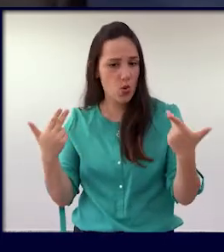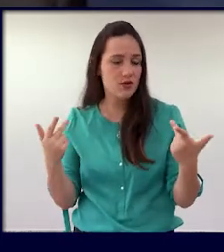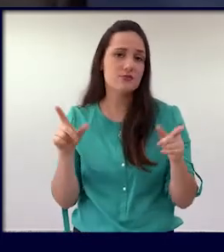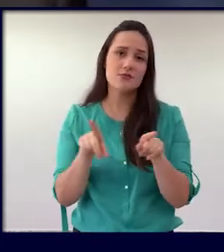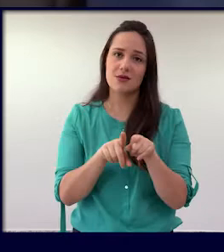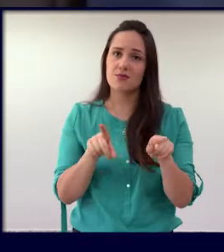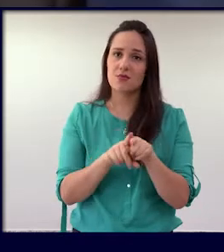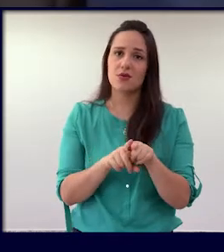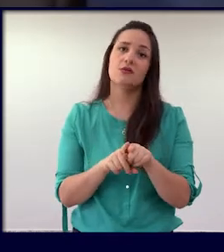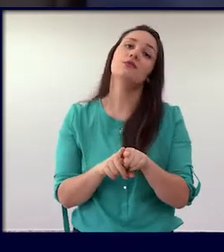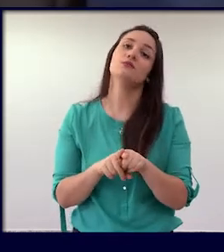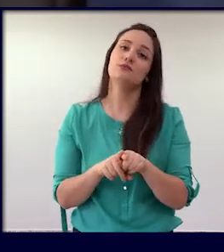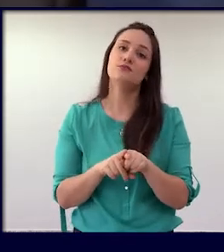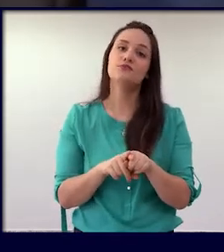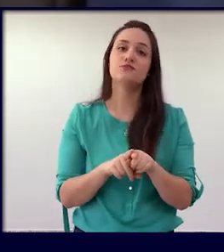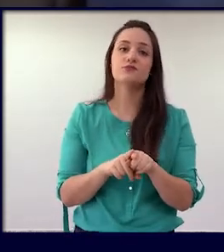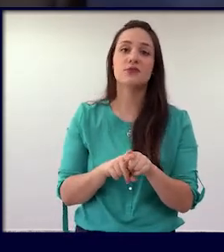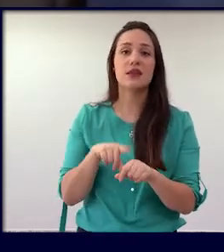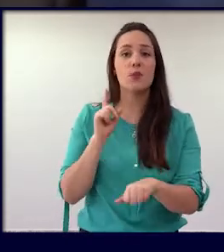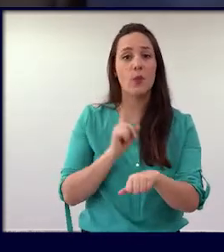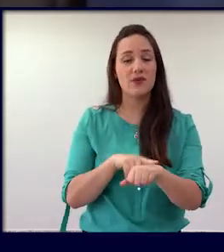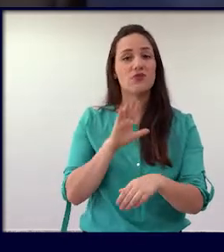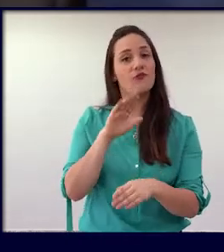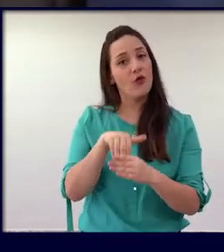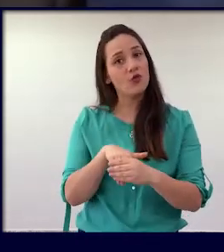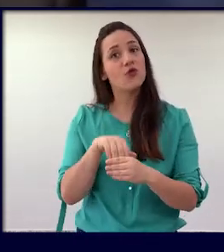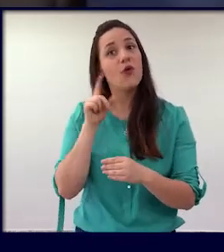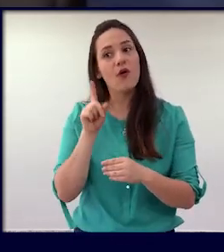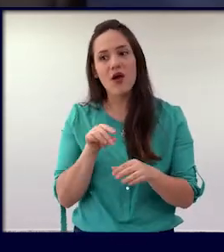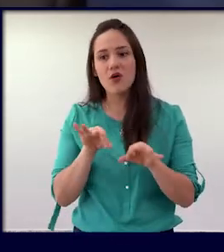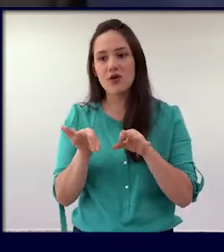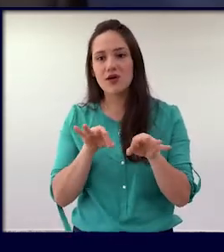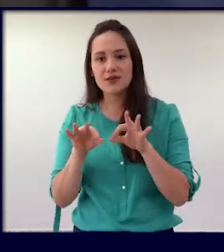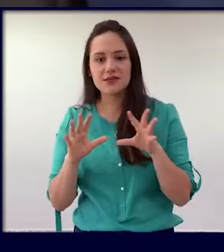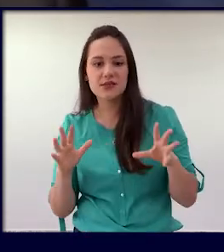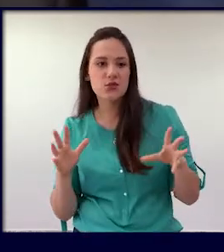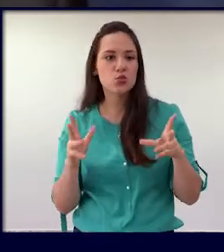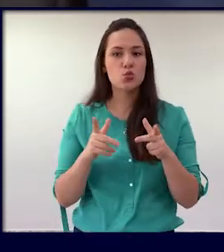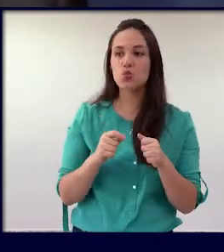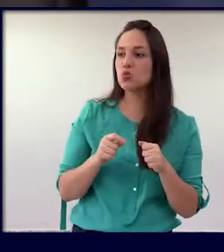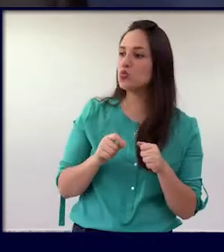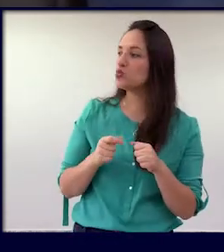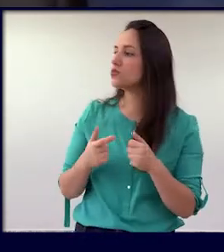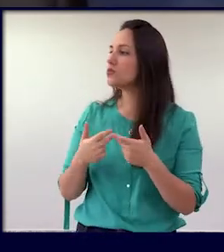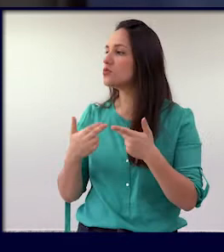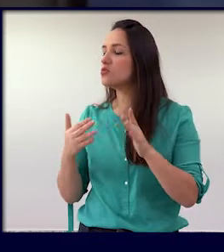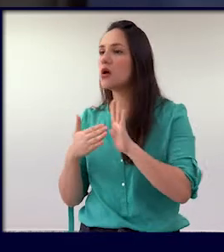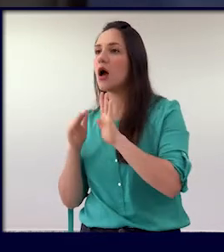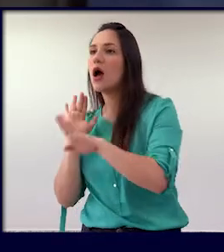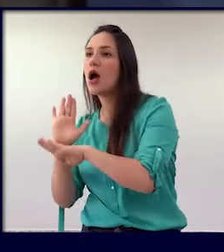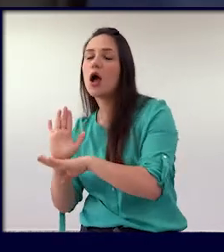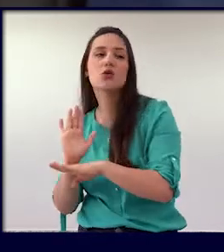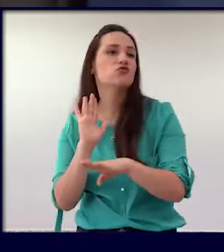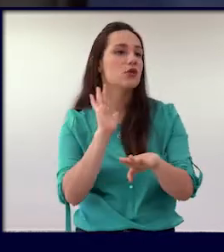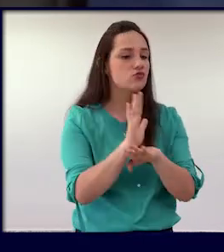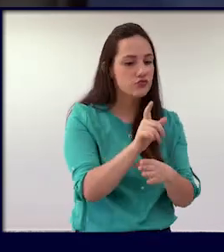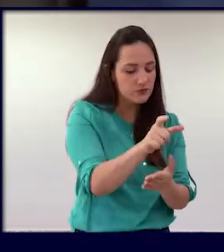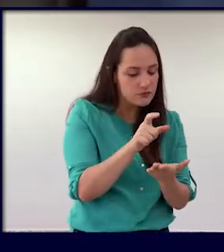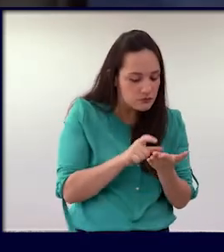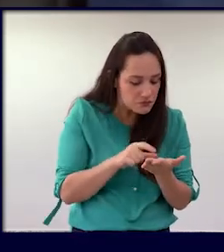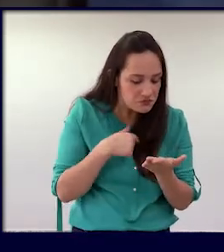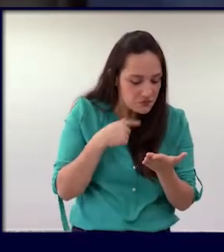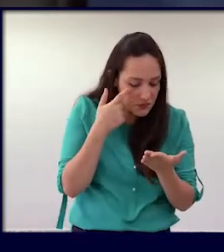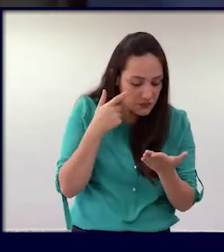isso funciona, e é ele que vai, naquele momento da eleição, gerenciar ali a habilitação